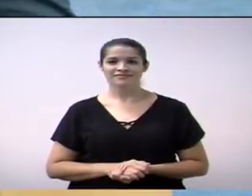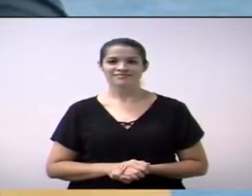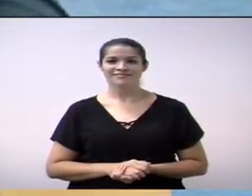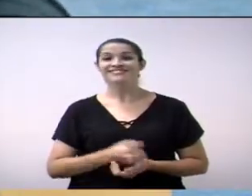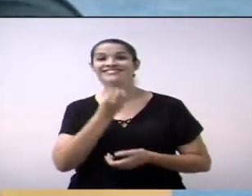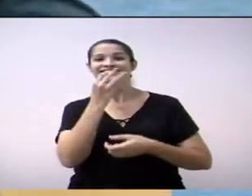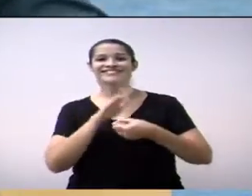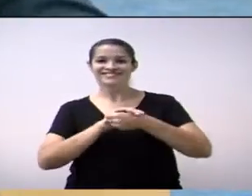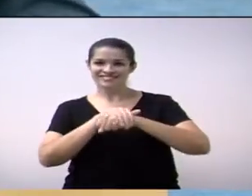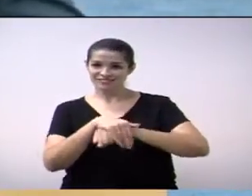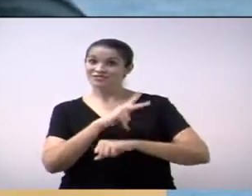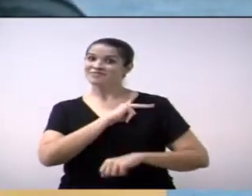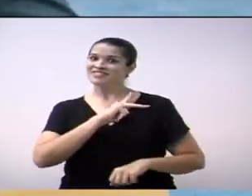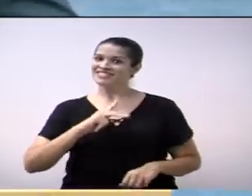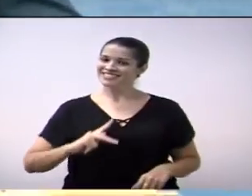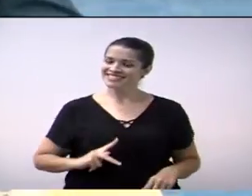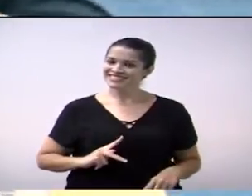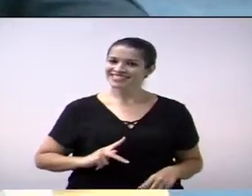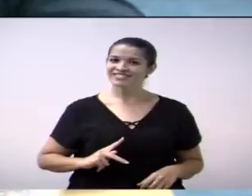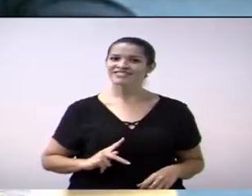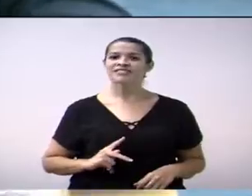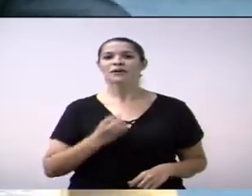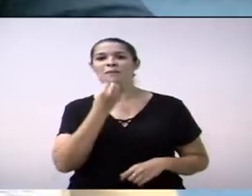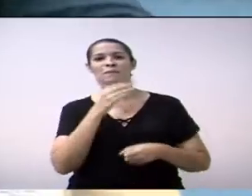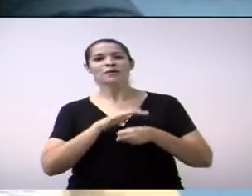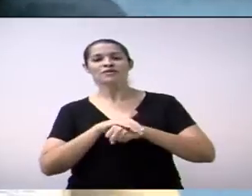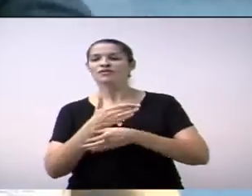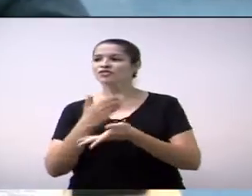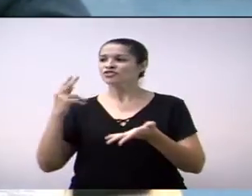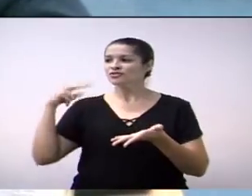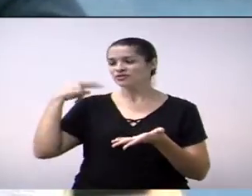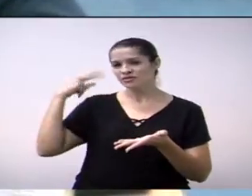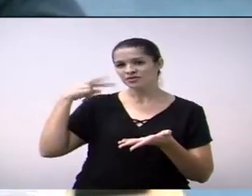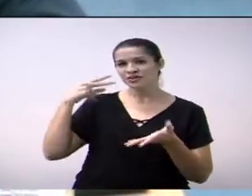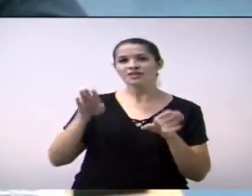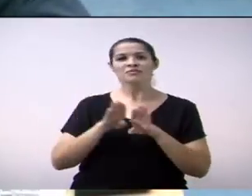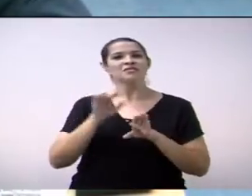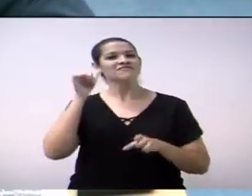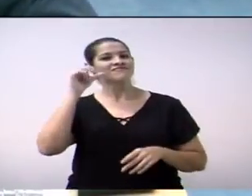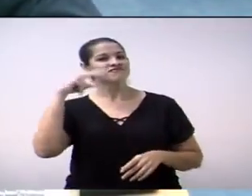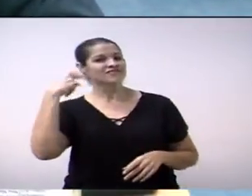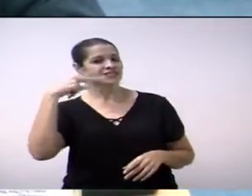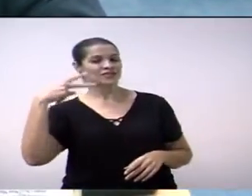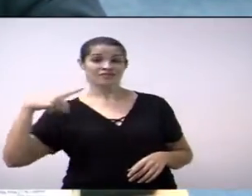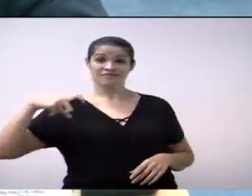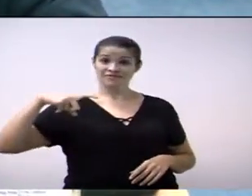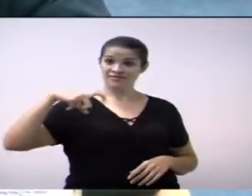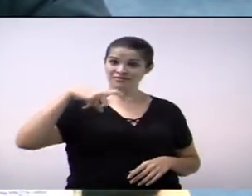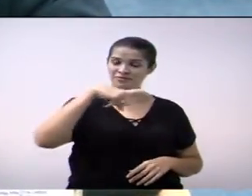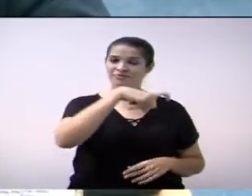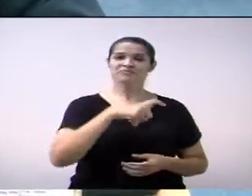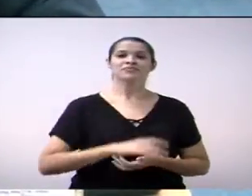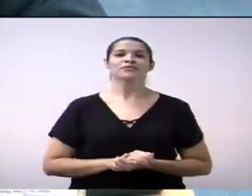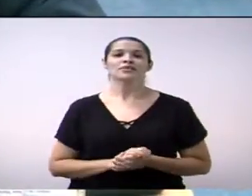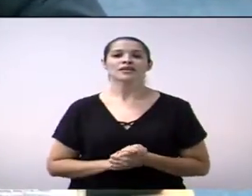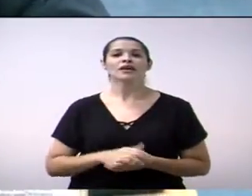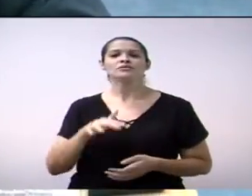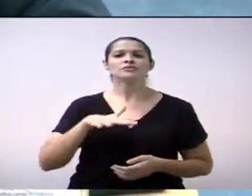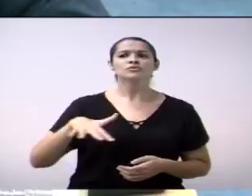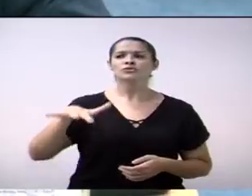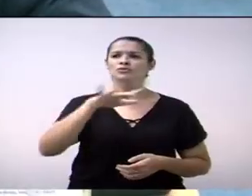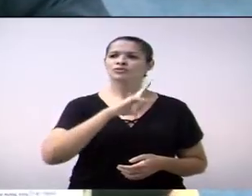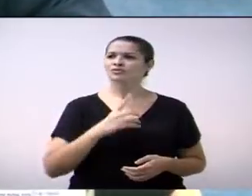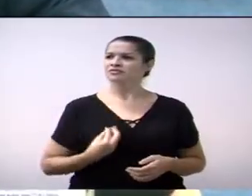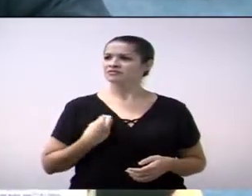Boa noite, senhor presidente, nobres colegas vereadores, vereadora Fábia, a todos que estão aqui